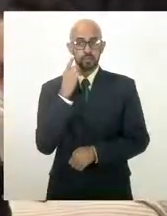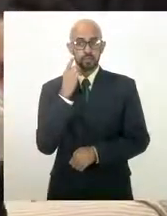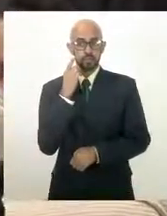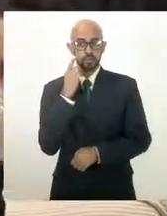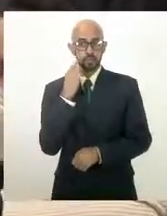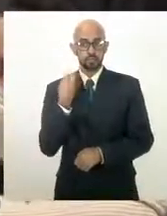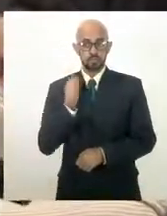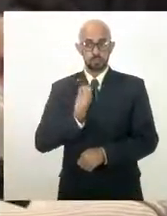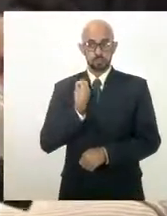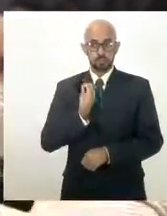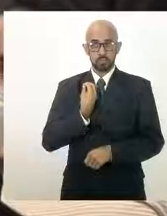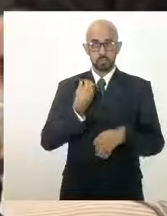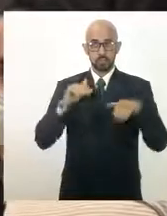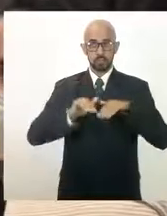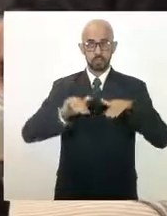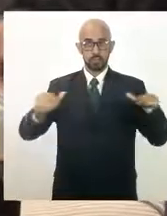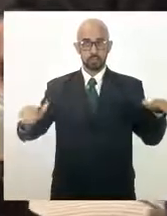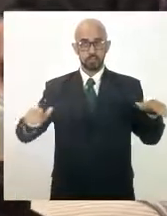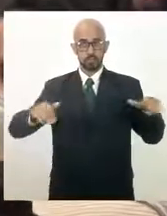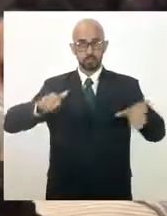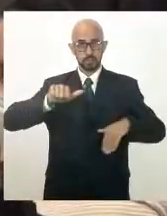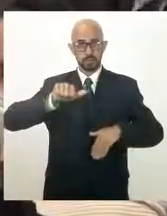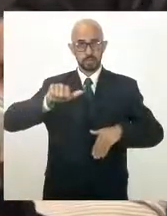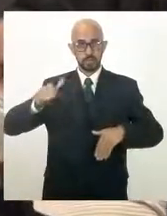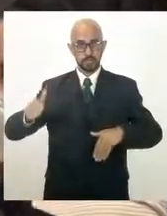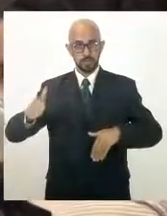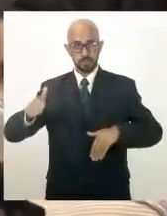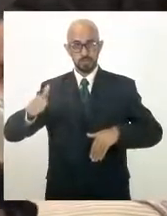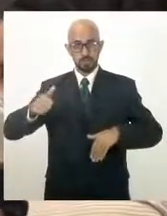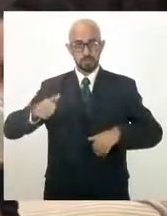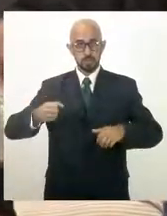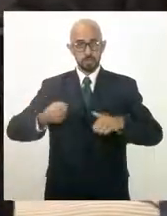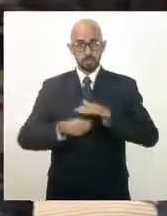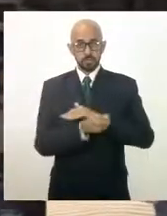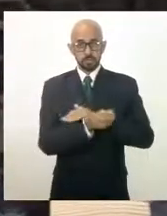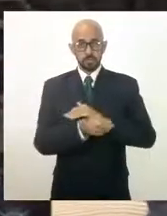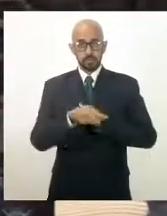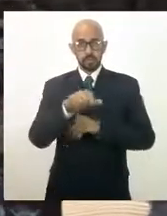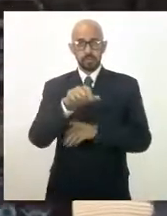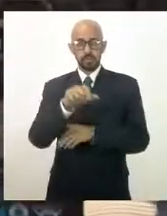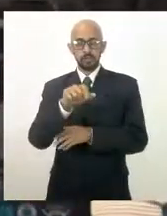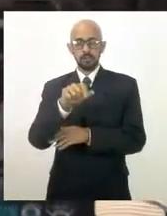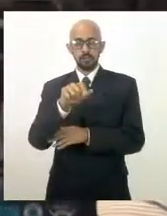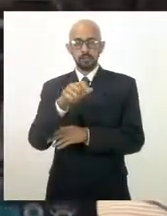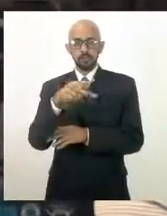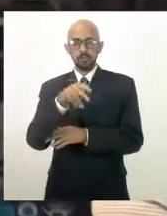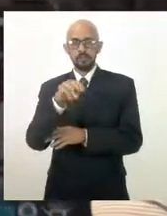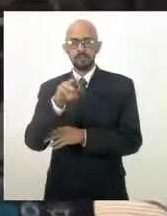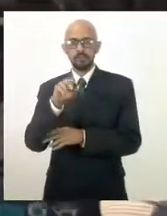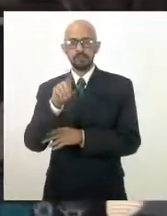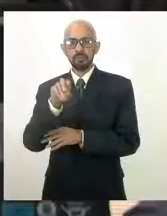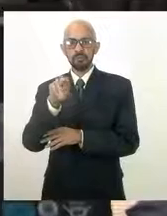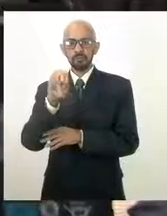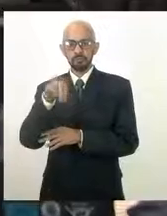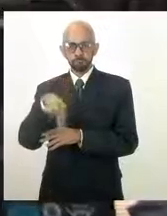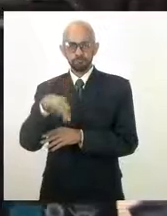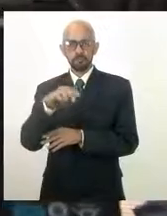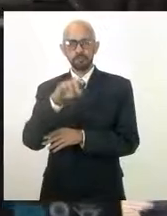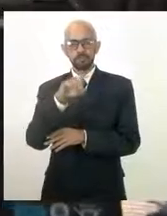que participaram da mesa da 11ª legislatura, deputado Geraldo Pudim, deputado Zito,